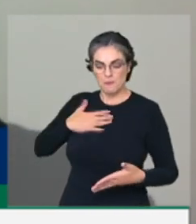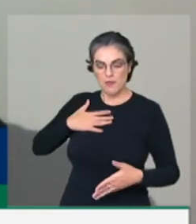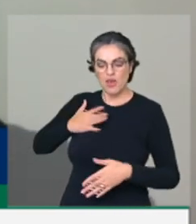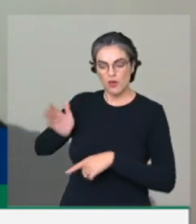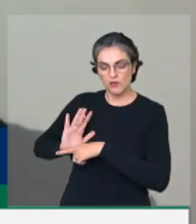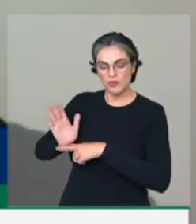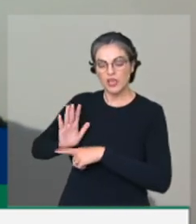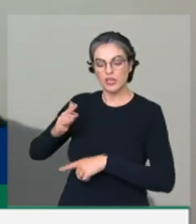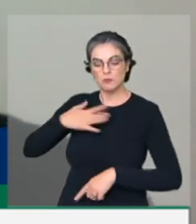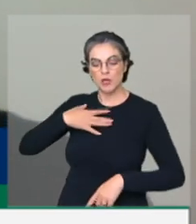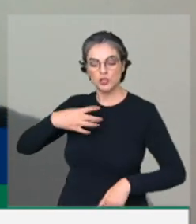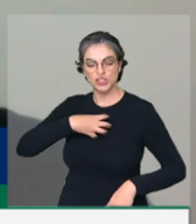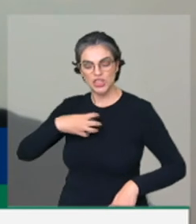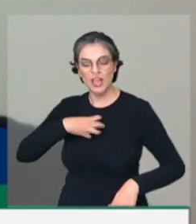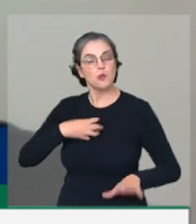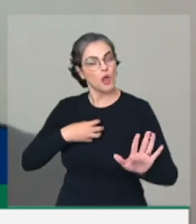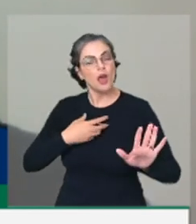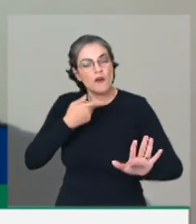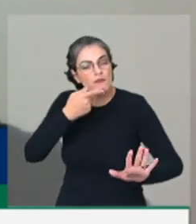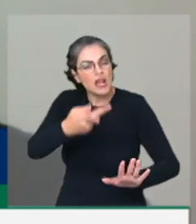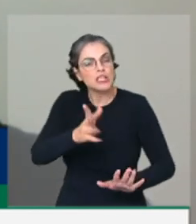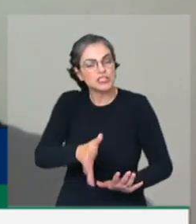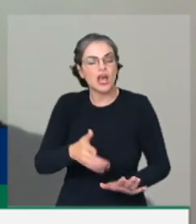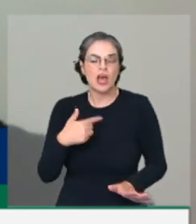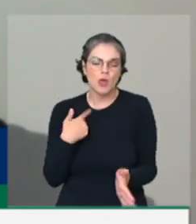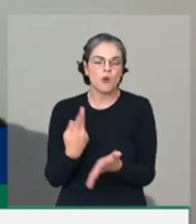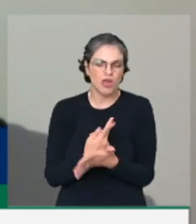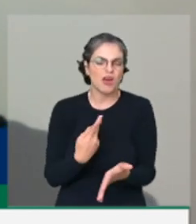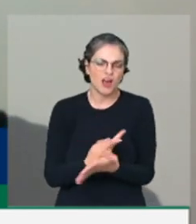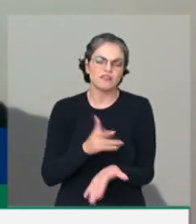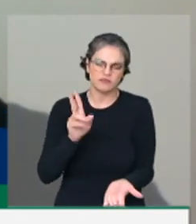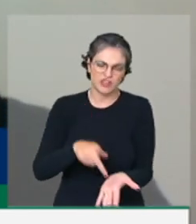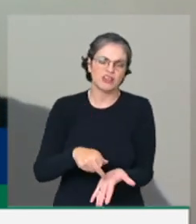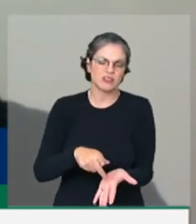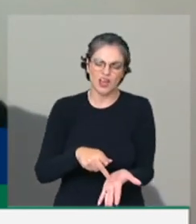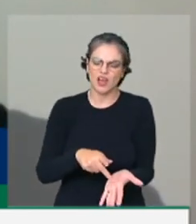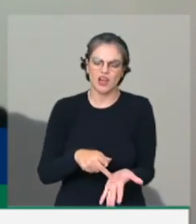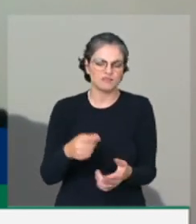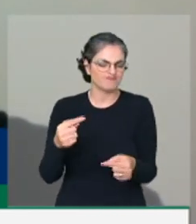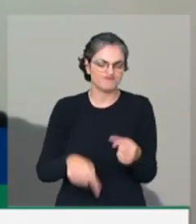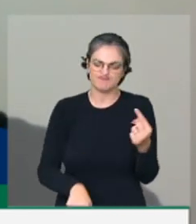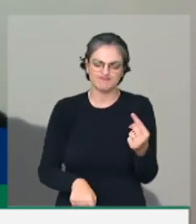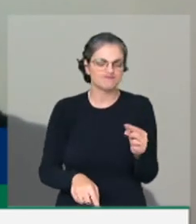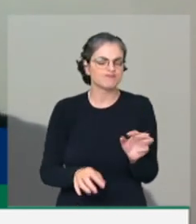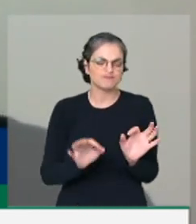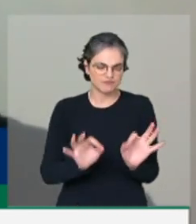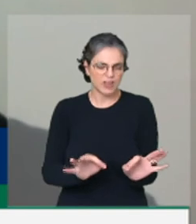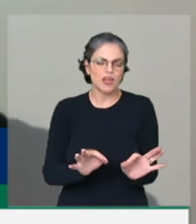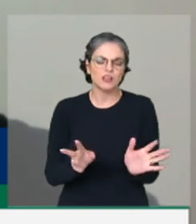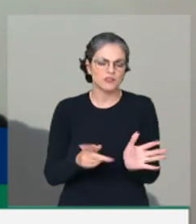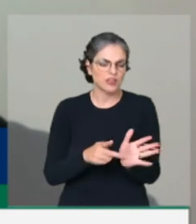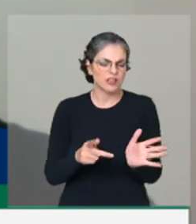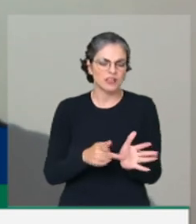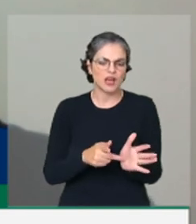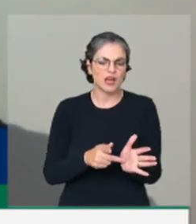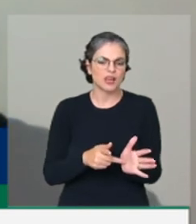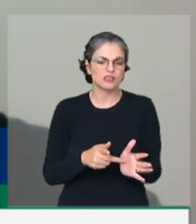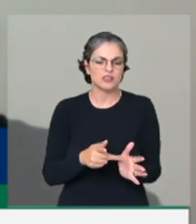que está totalmente equivocada, foi totalmente descontextualizada naquele momento de uma situação que eu não